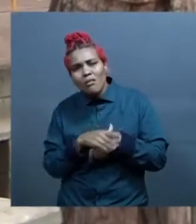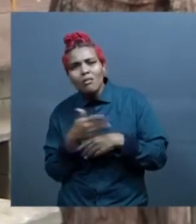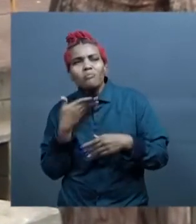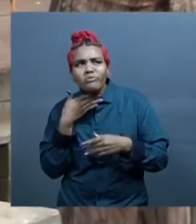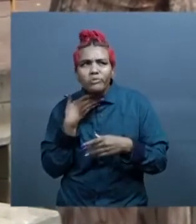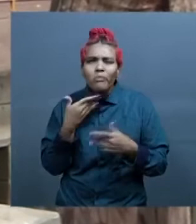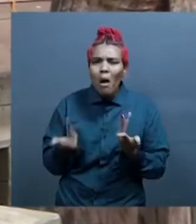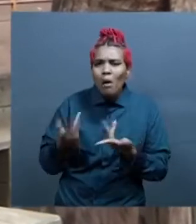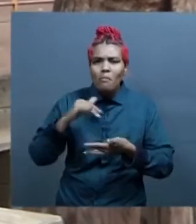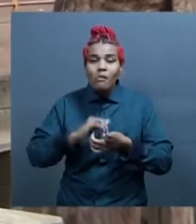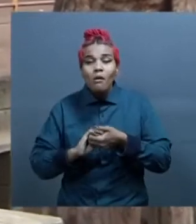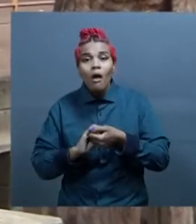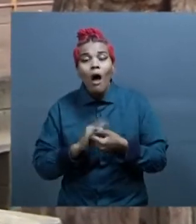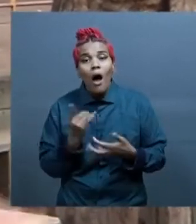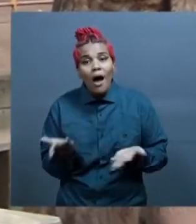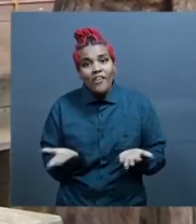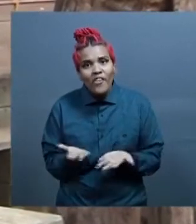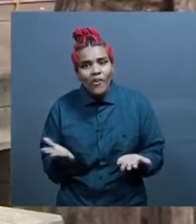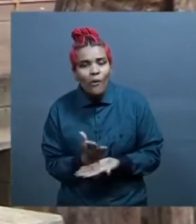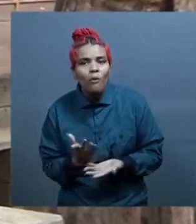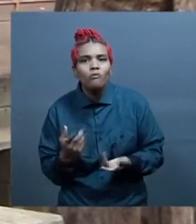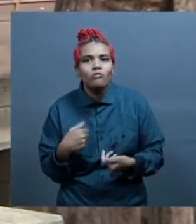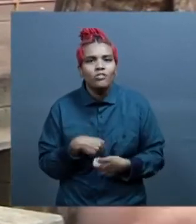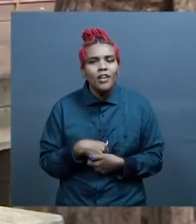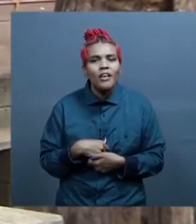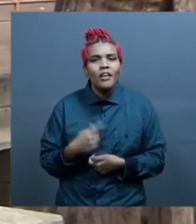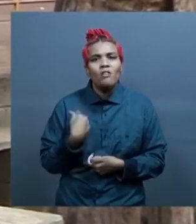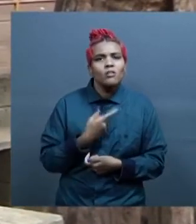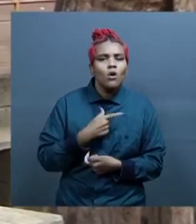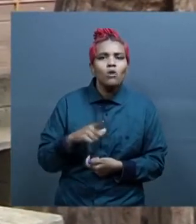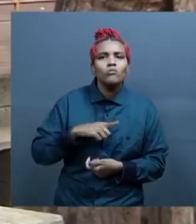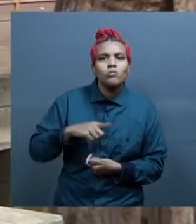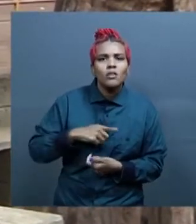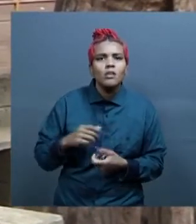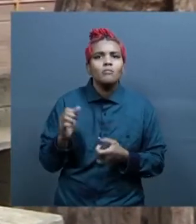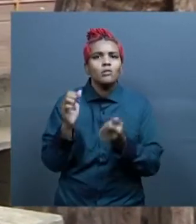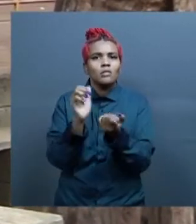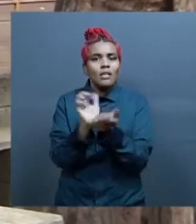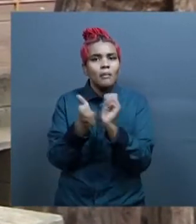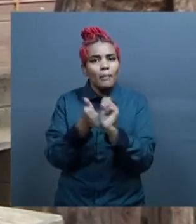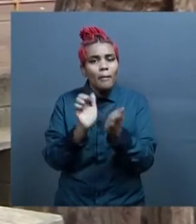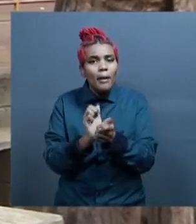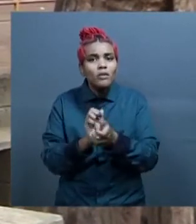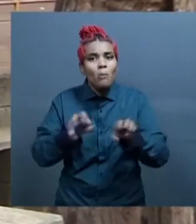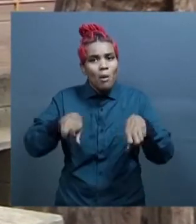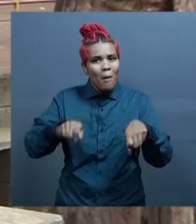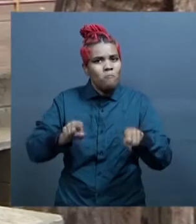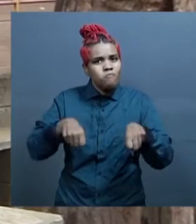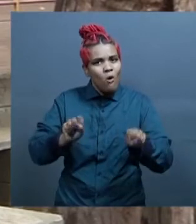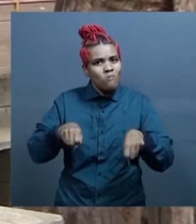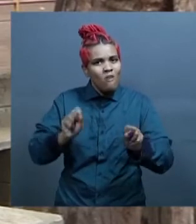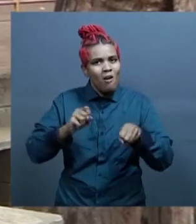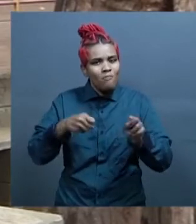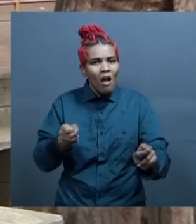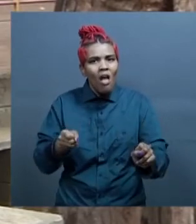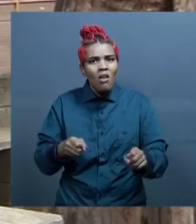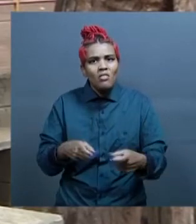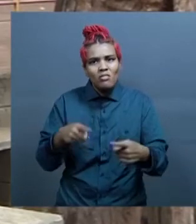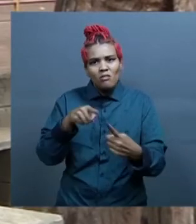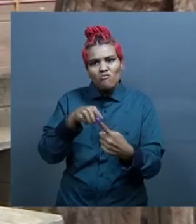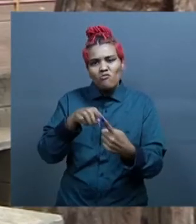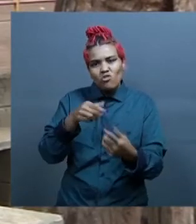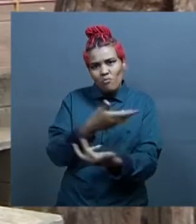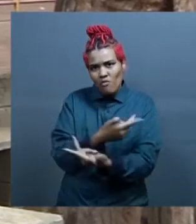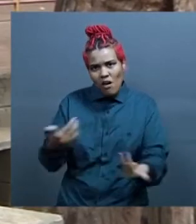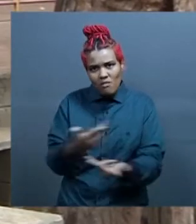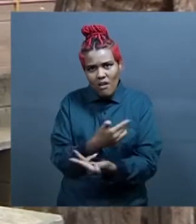ligado a alguém que trabalha hoje que são equipamentos de segurança e acessórios para motos de todos os chips dos carros motos esportivas né